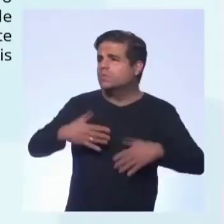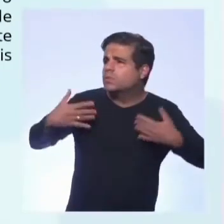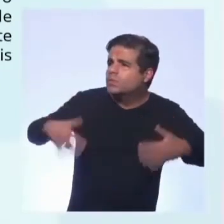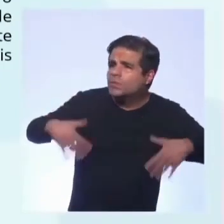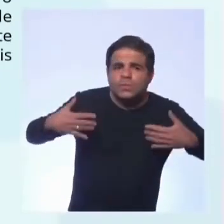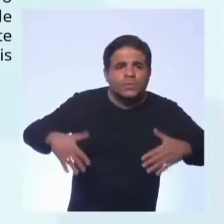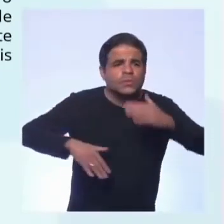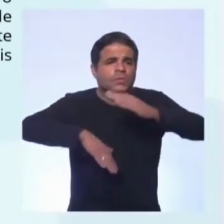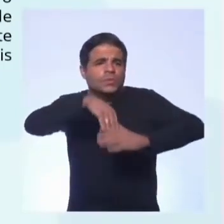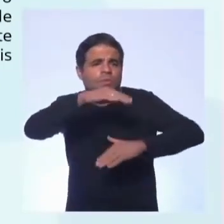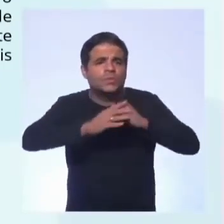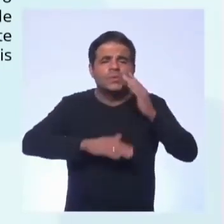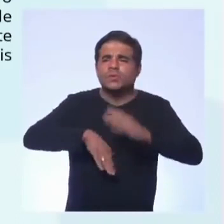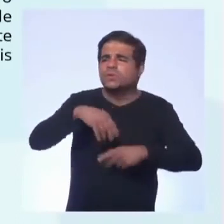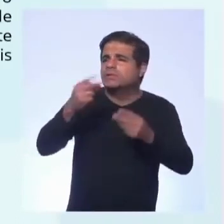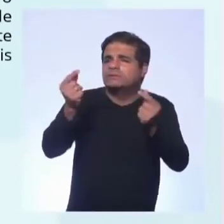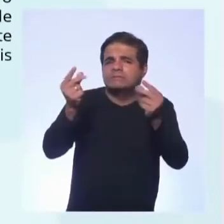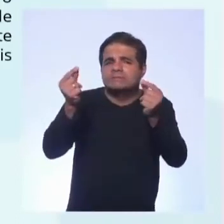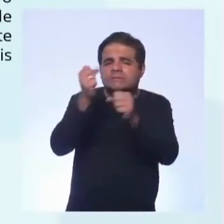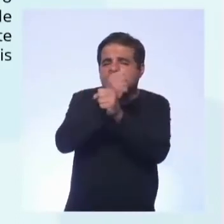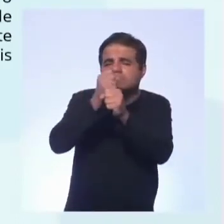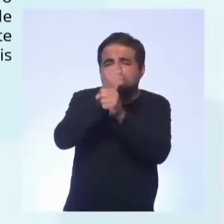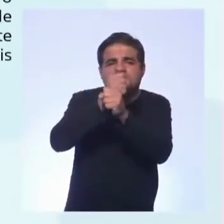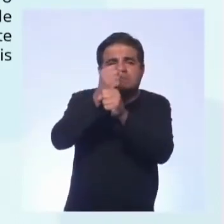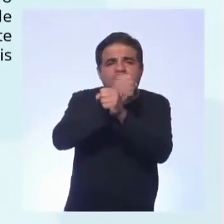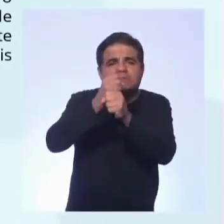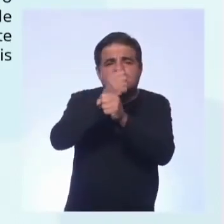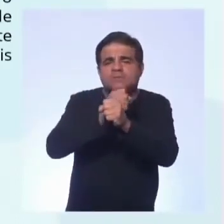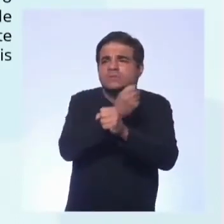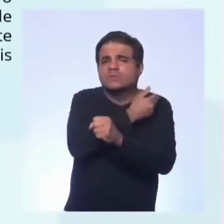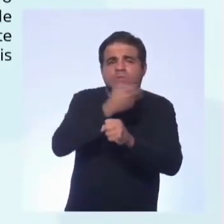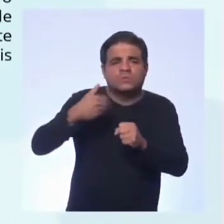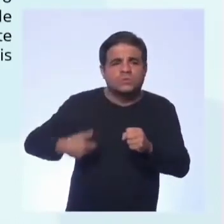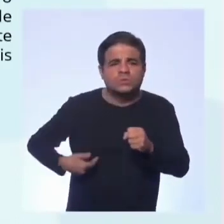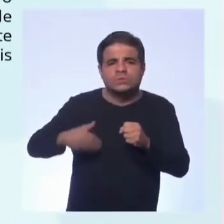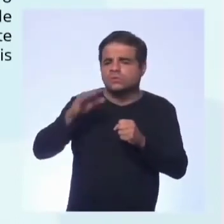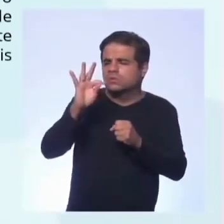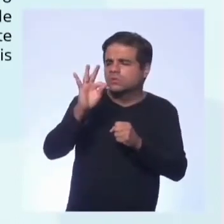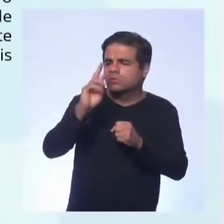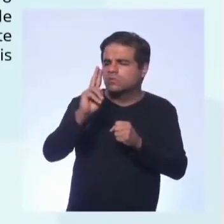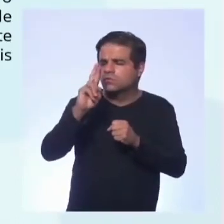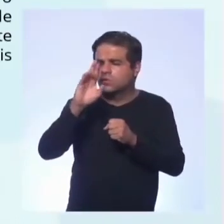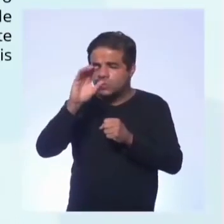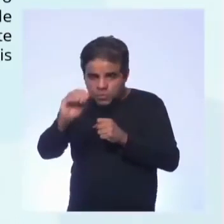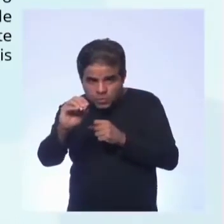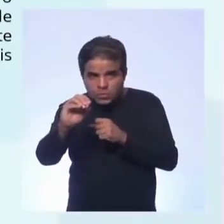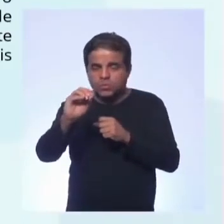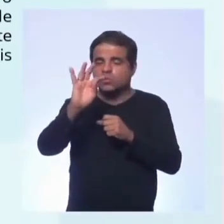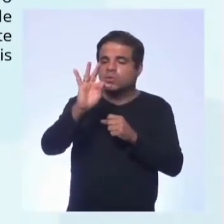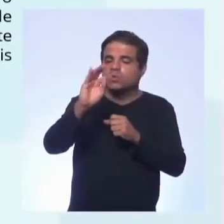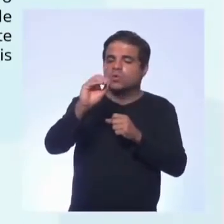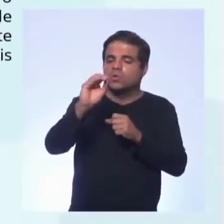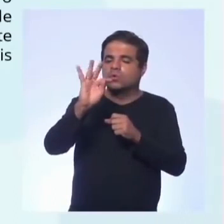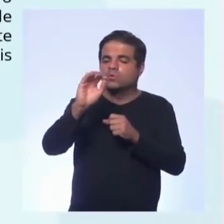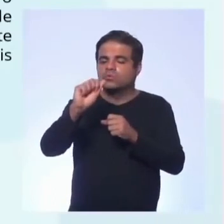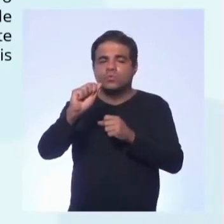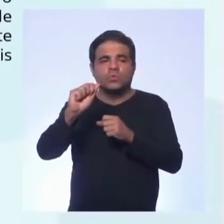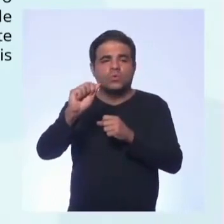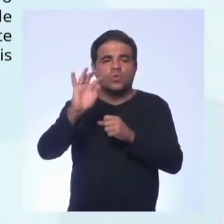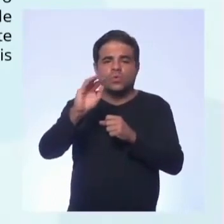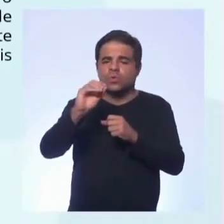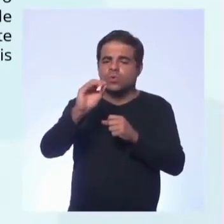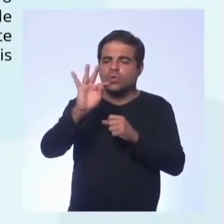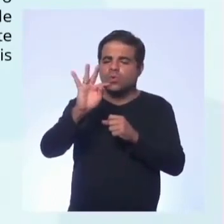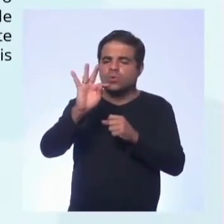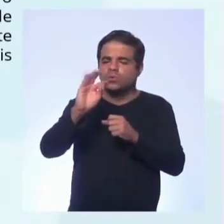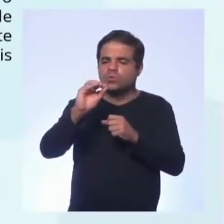esteve na mão durante muitos anos do Império Turco Otomano. Legal? Esteve